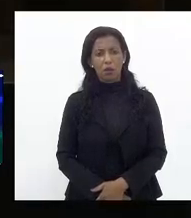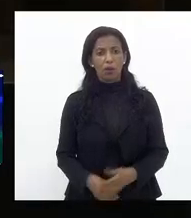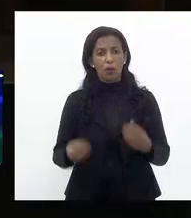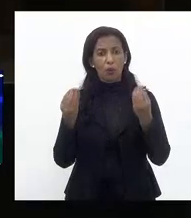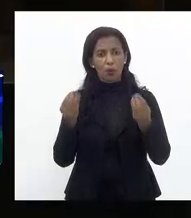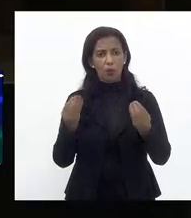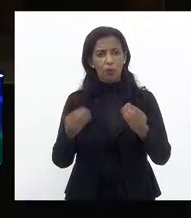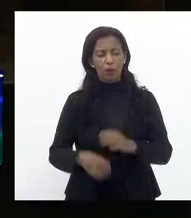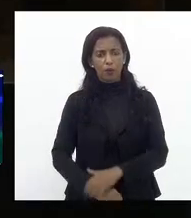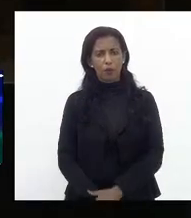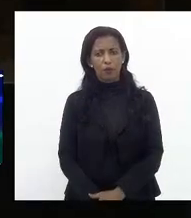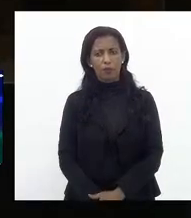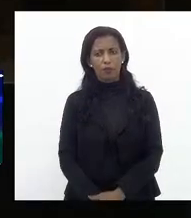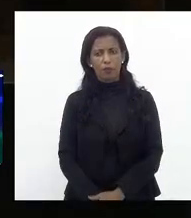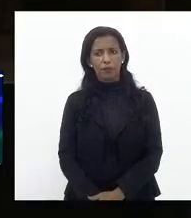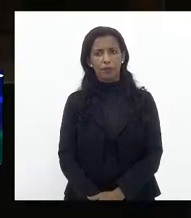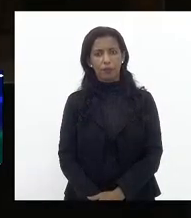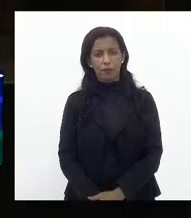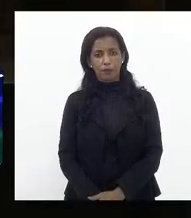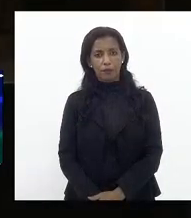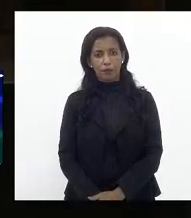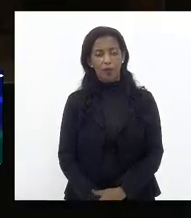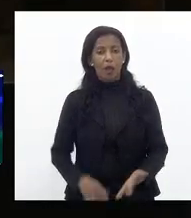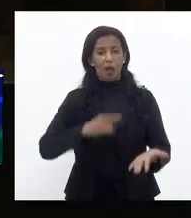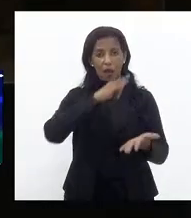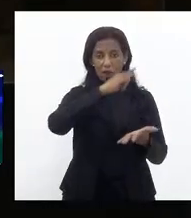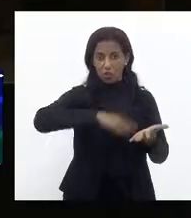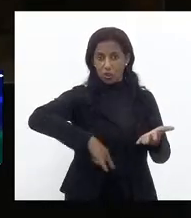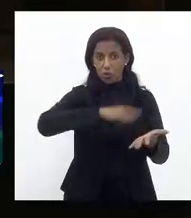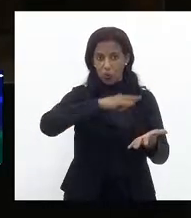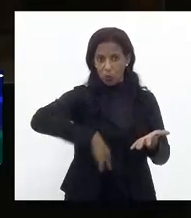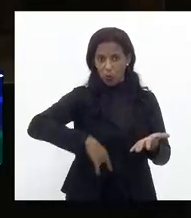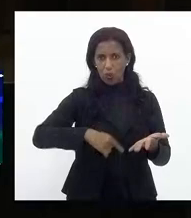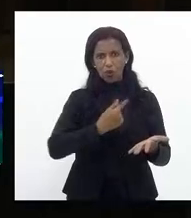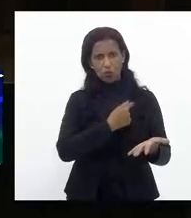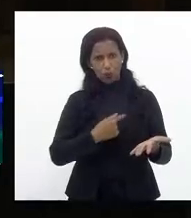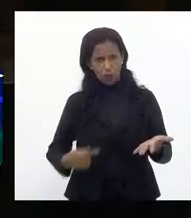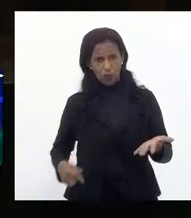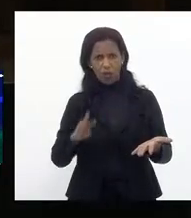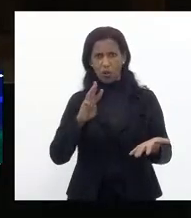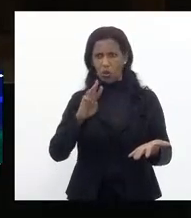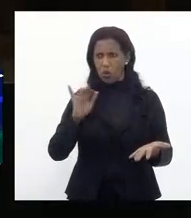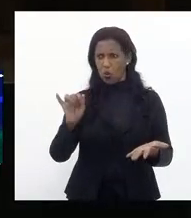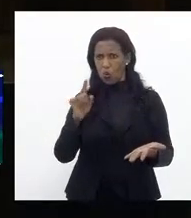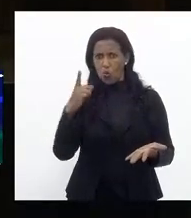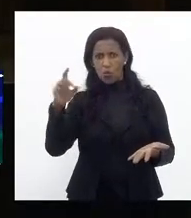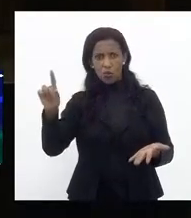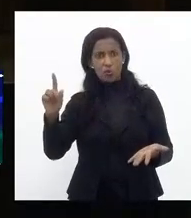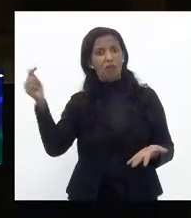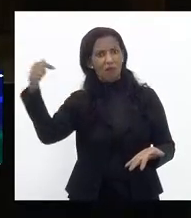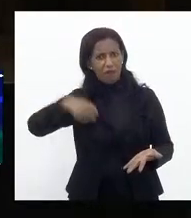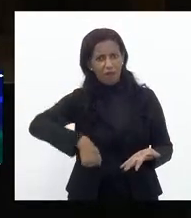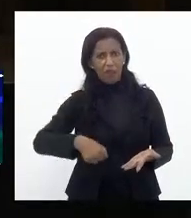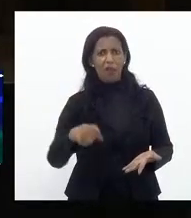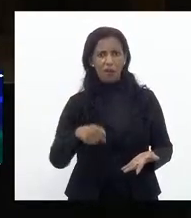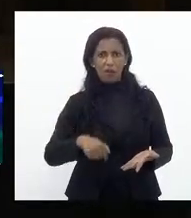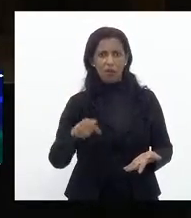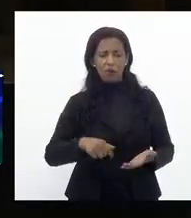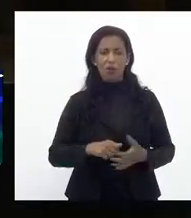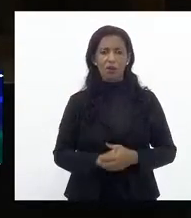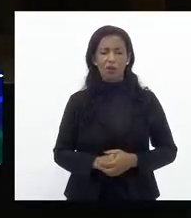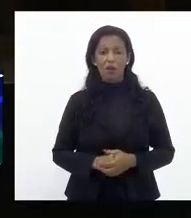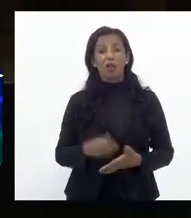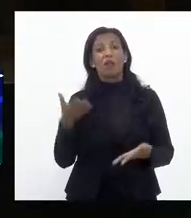Como? As contas do governador Wilson Witzel veio para esta casa e